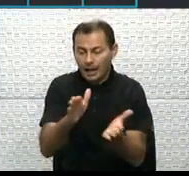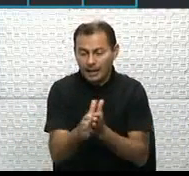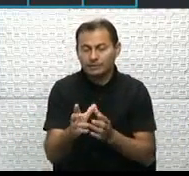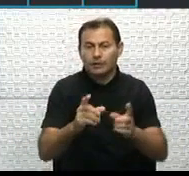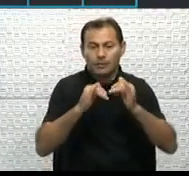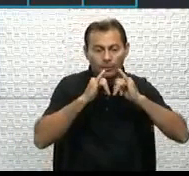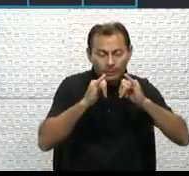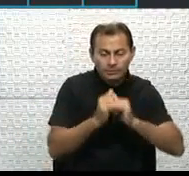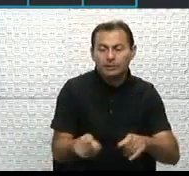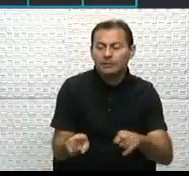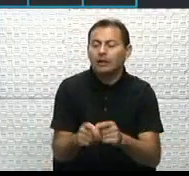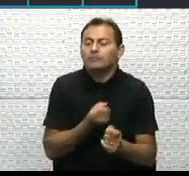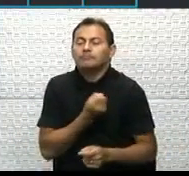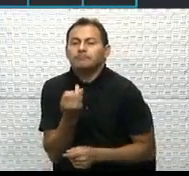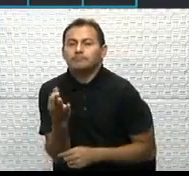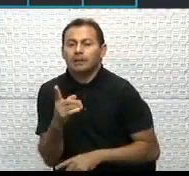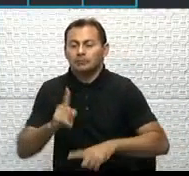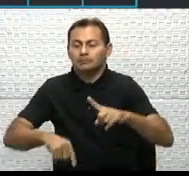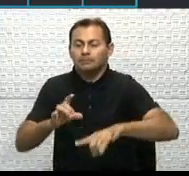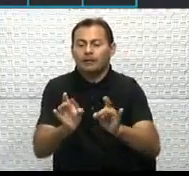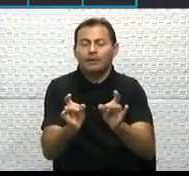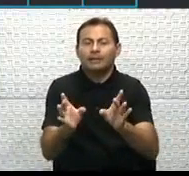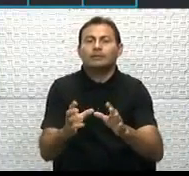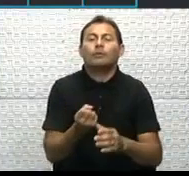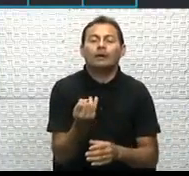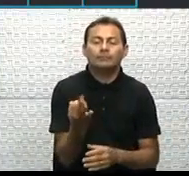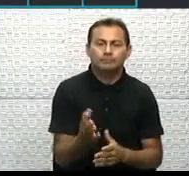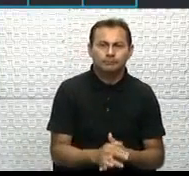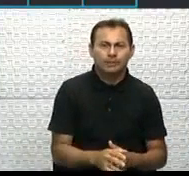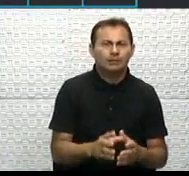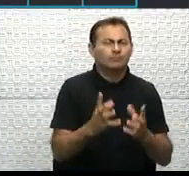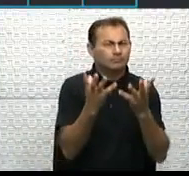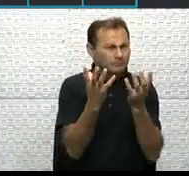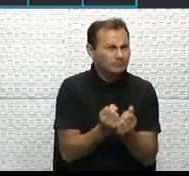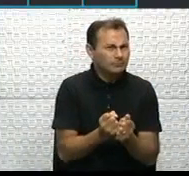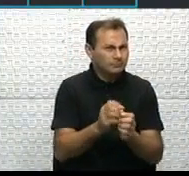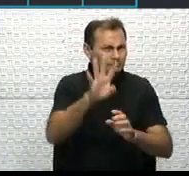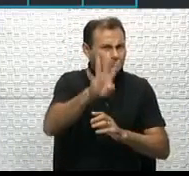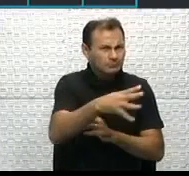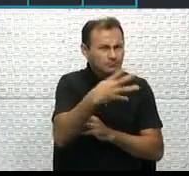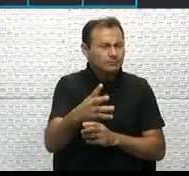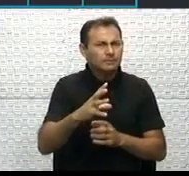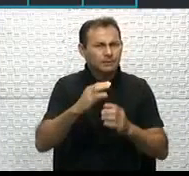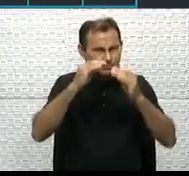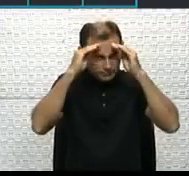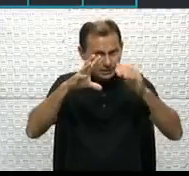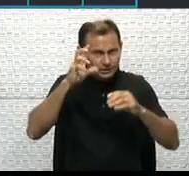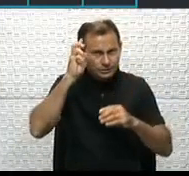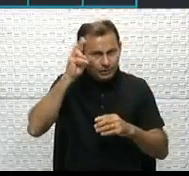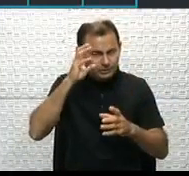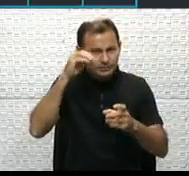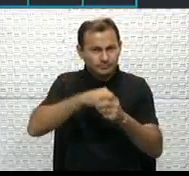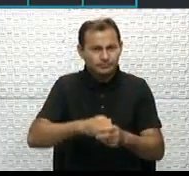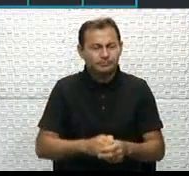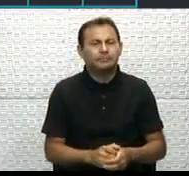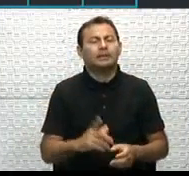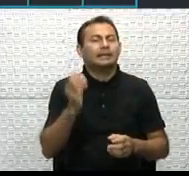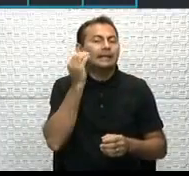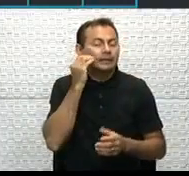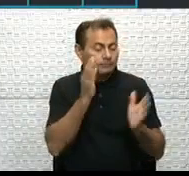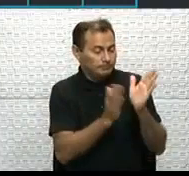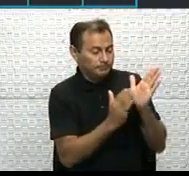com a propaganda e quantidade de vendas de um produto. Vamos considerar essa tabela contendo um histórico de registros.